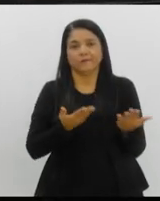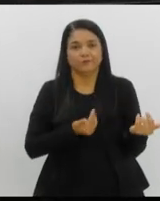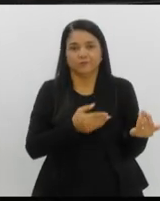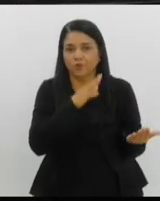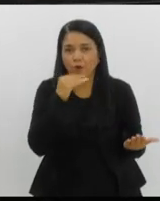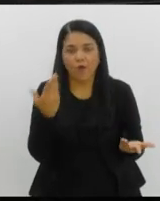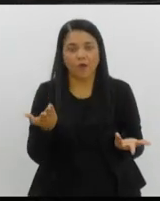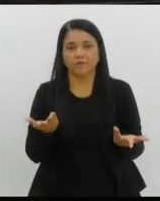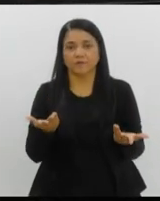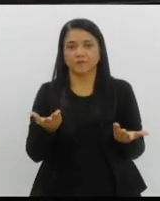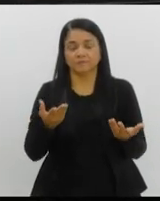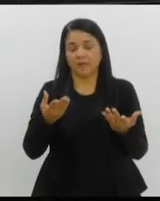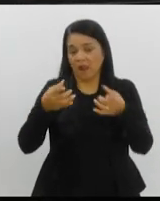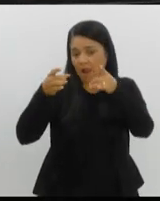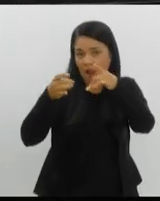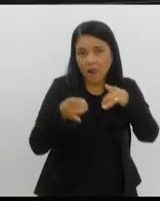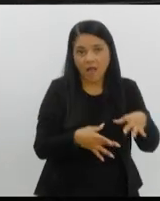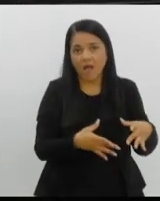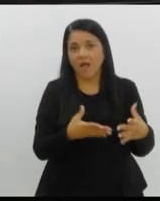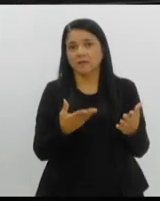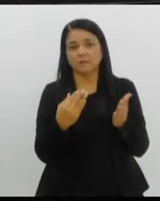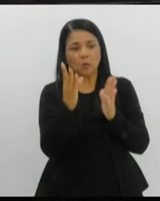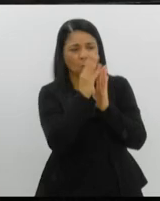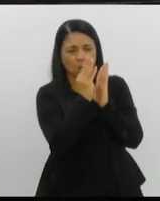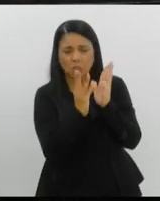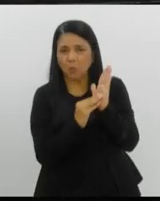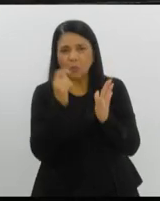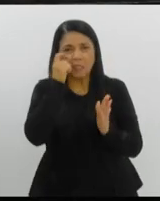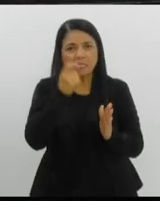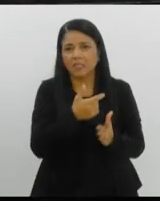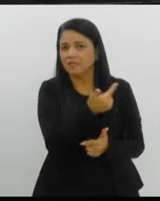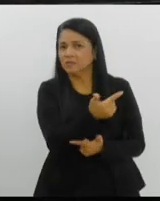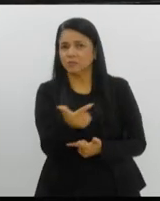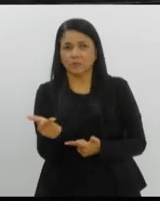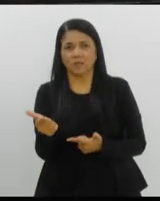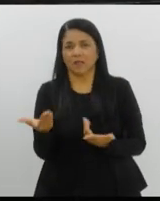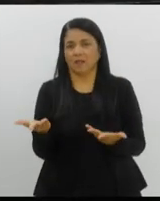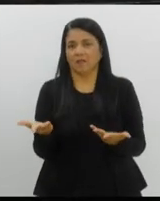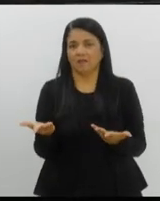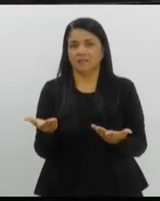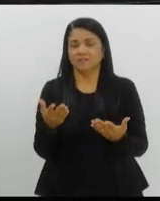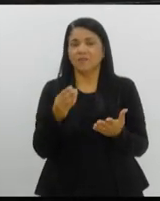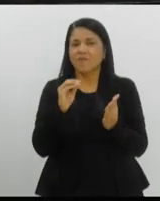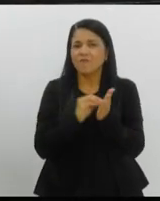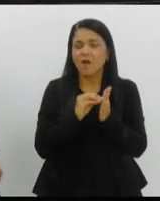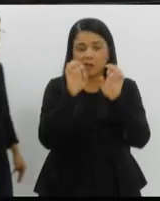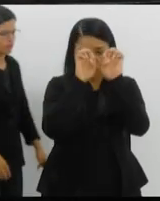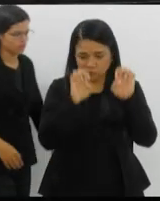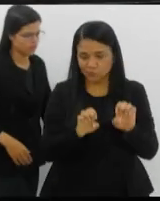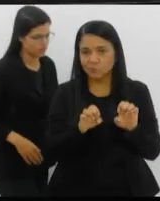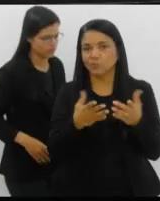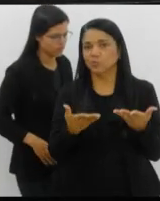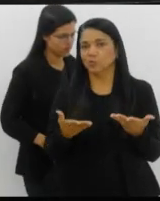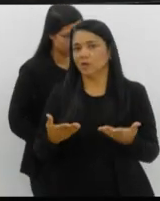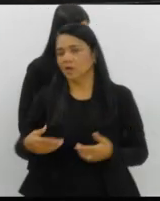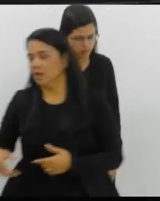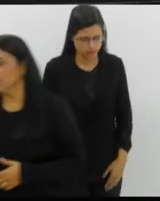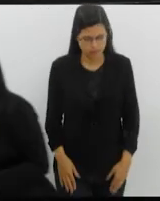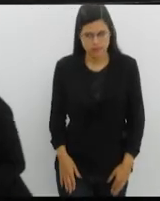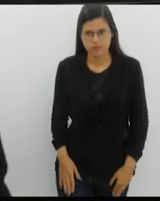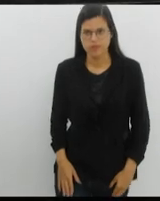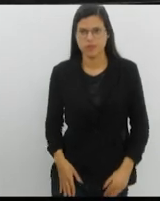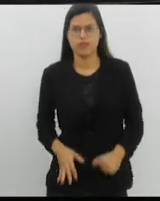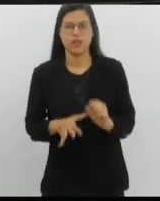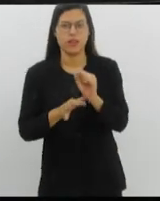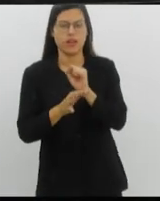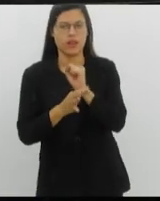evade a escola não só por conteúdos desinteressantes, mas por falta de estrutura. A garantia do passe livre,